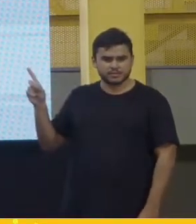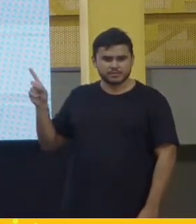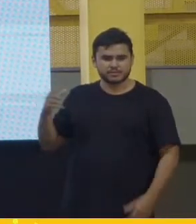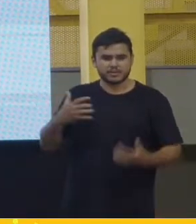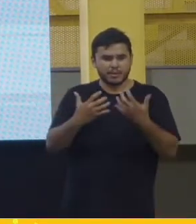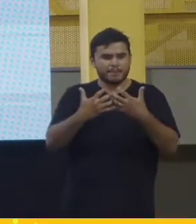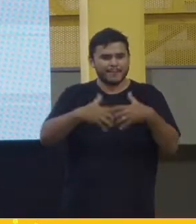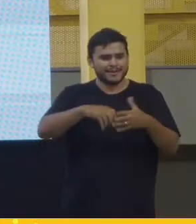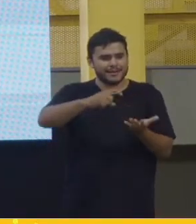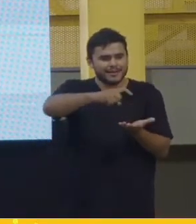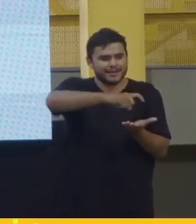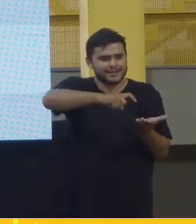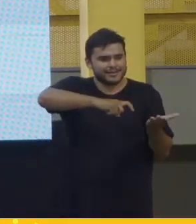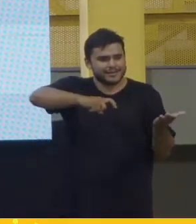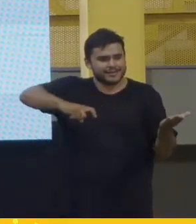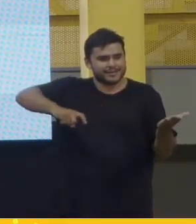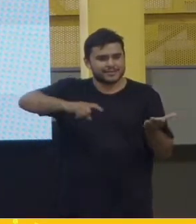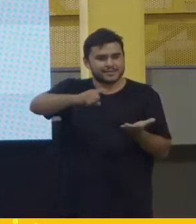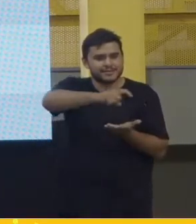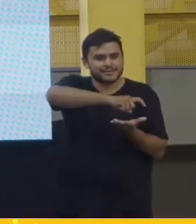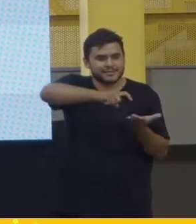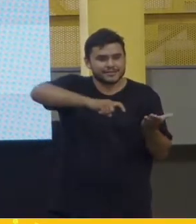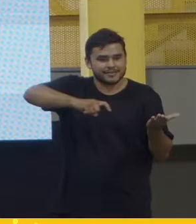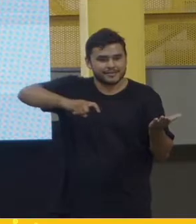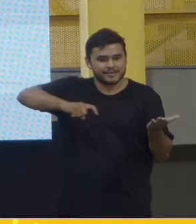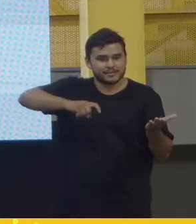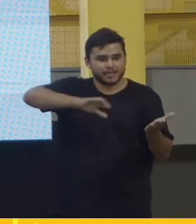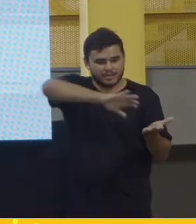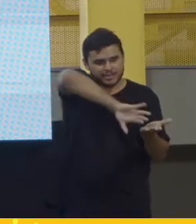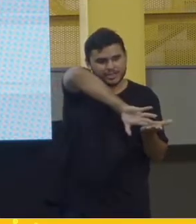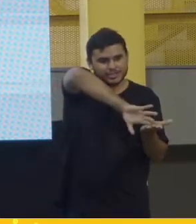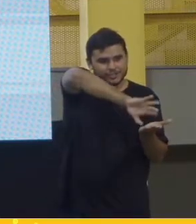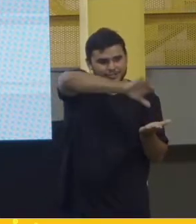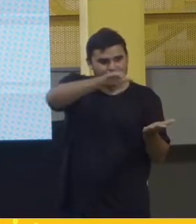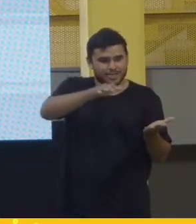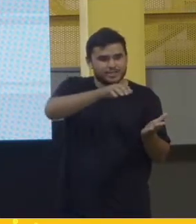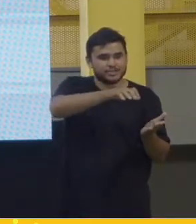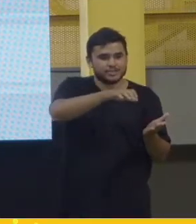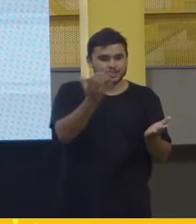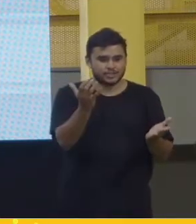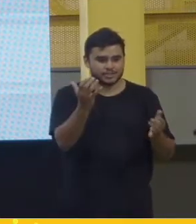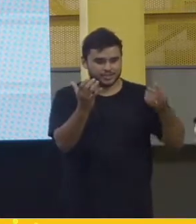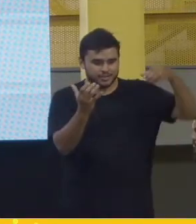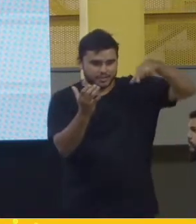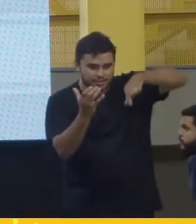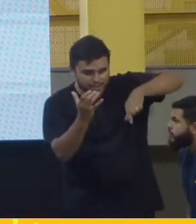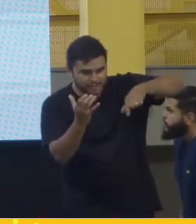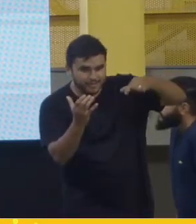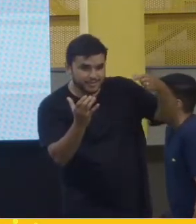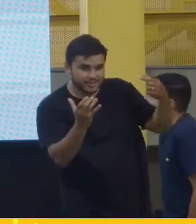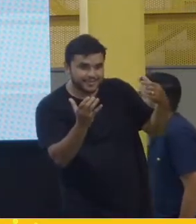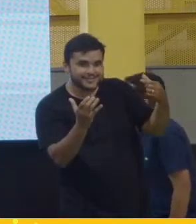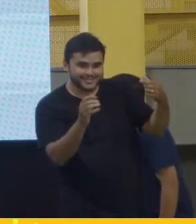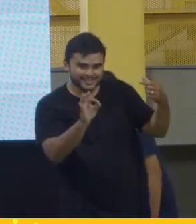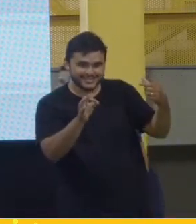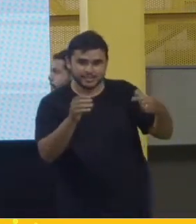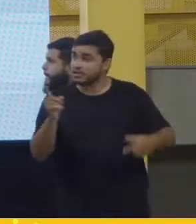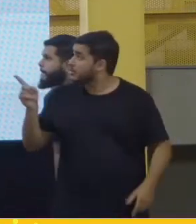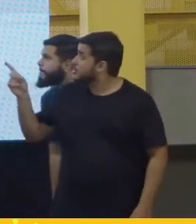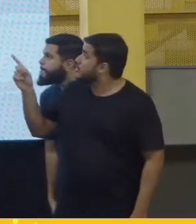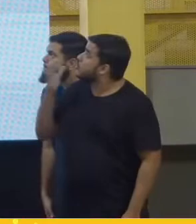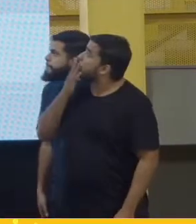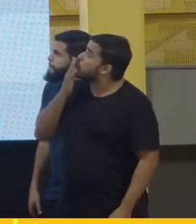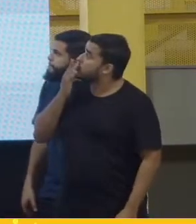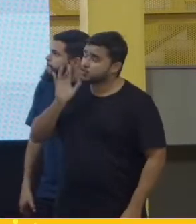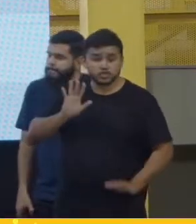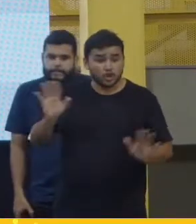green, blue. Não é vermelho, verde e azul. A impressora funciona com outra ideia. Ela mistura